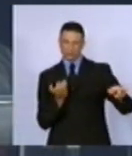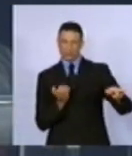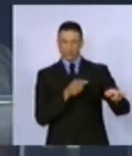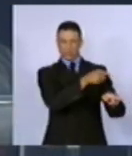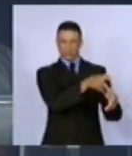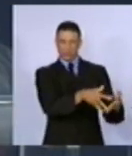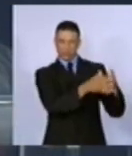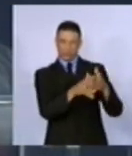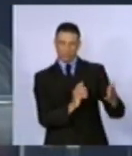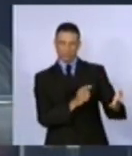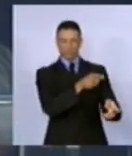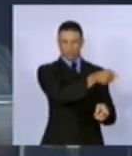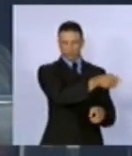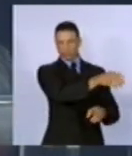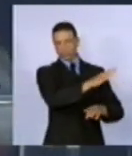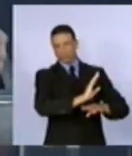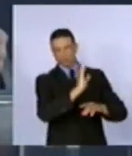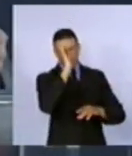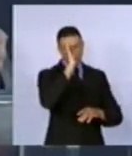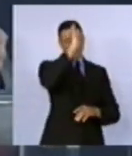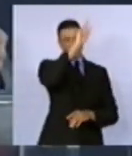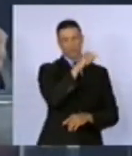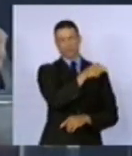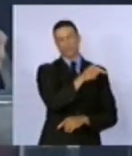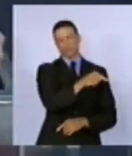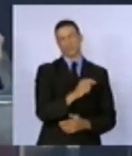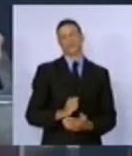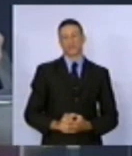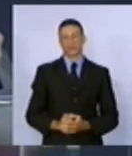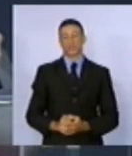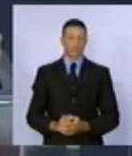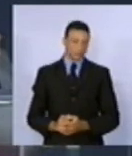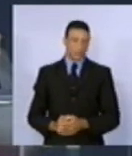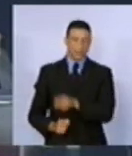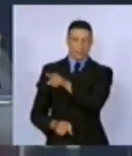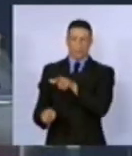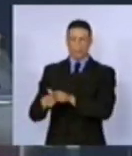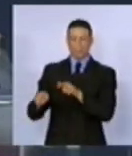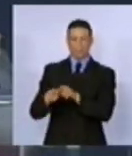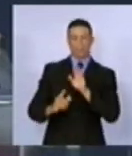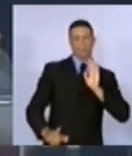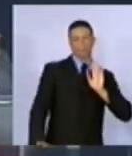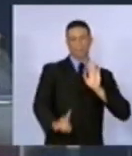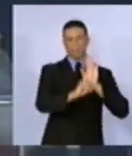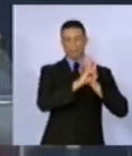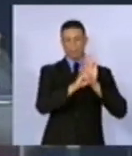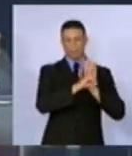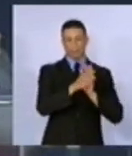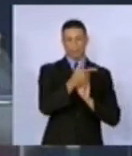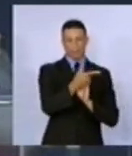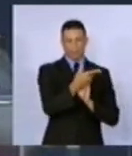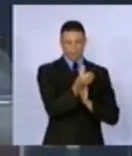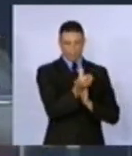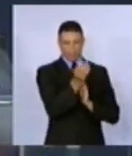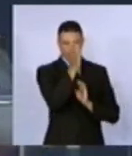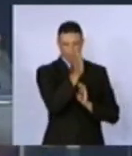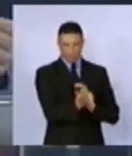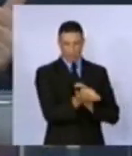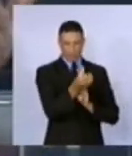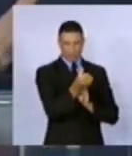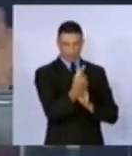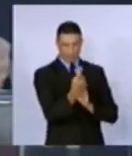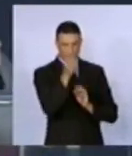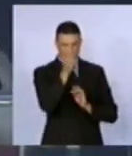primeiro e efetivo marco regulatório sobre a queima de cana foi o decreto 2661 de 98